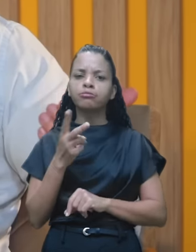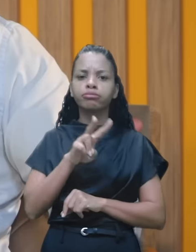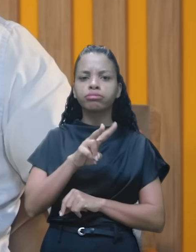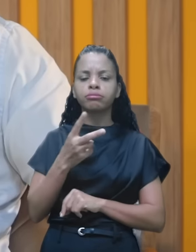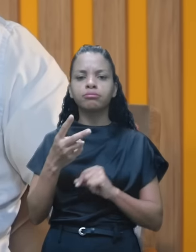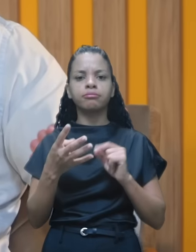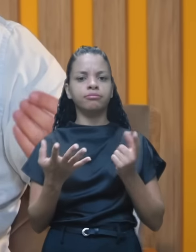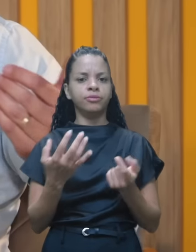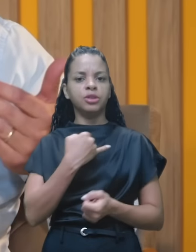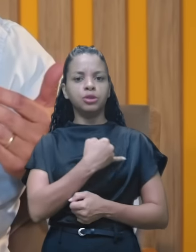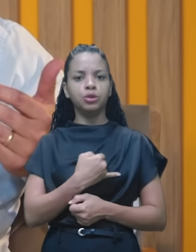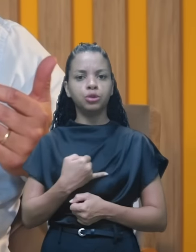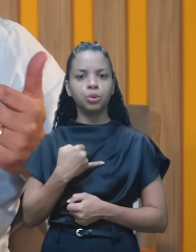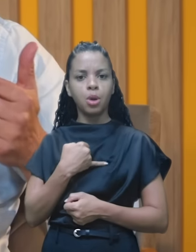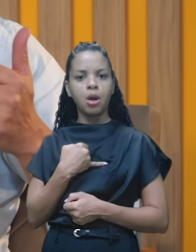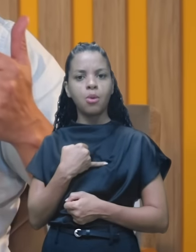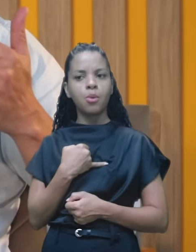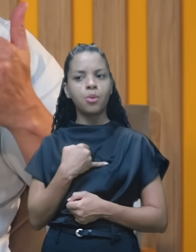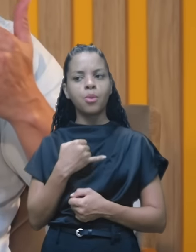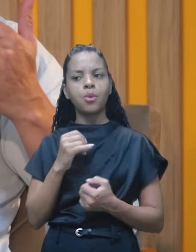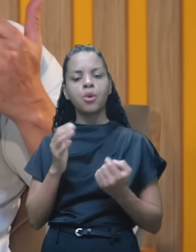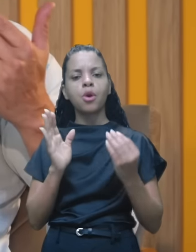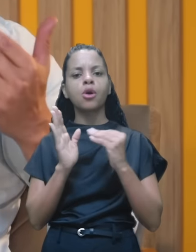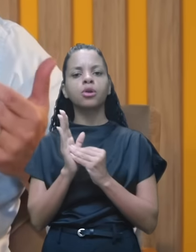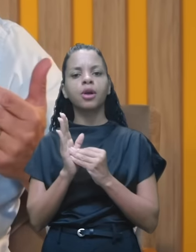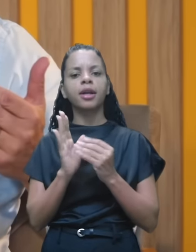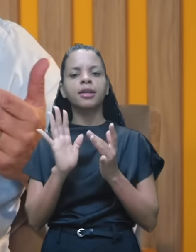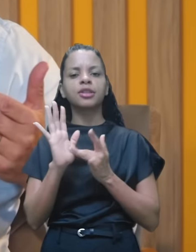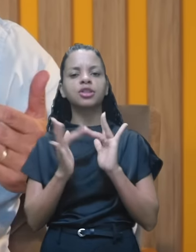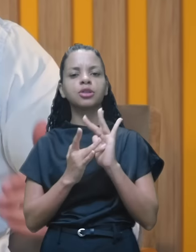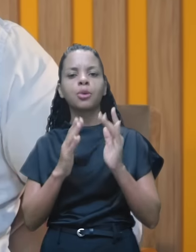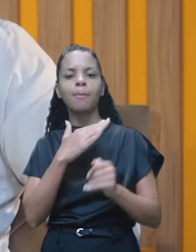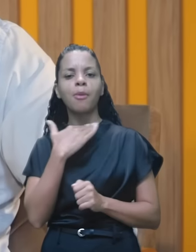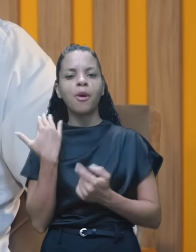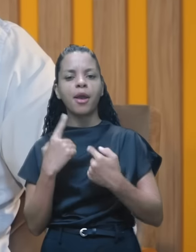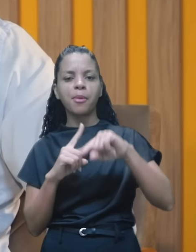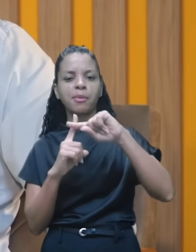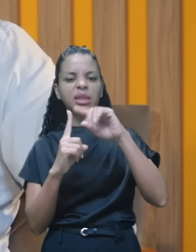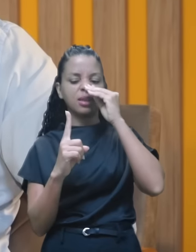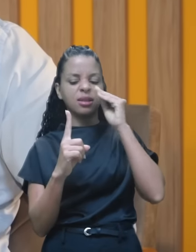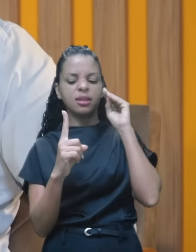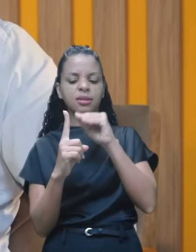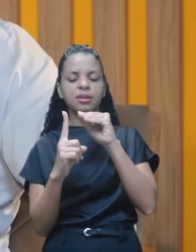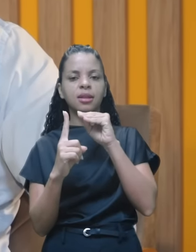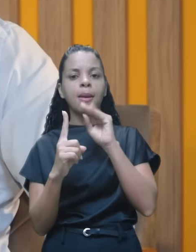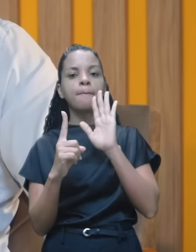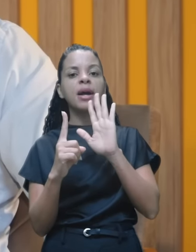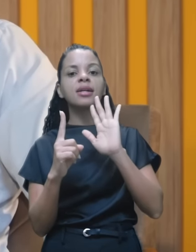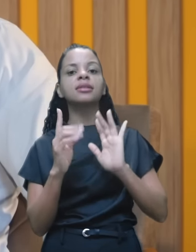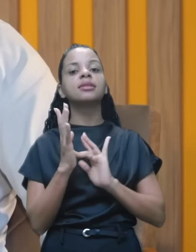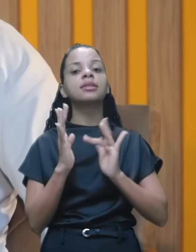entre João é irônico. Jesus morre em desprezo, mas isso representa a